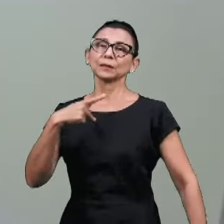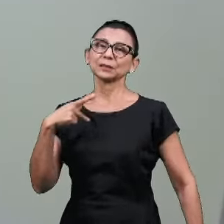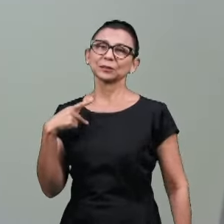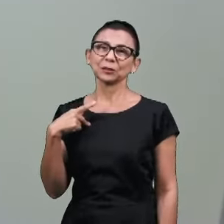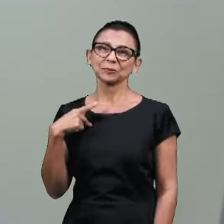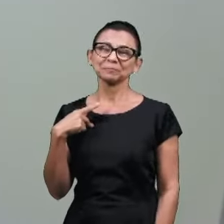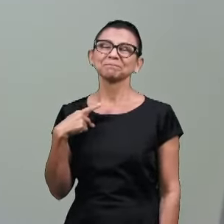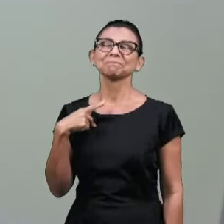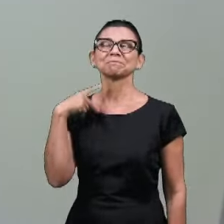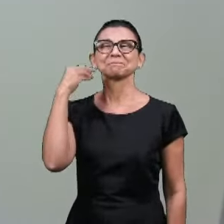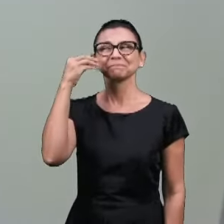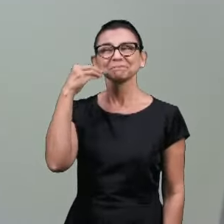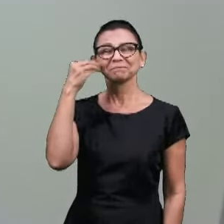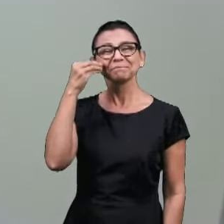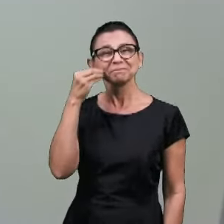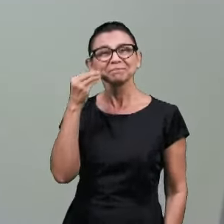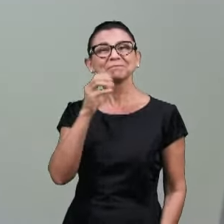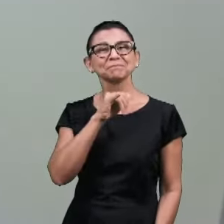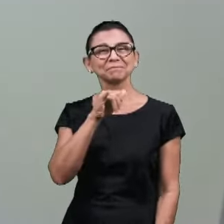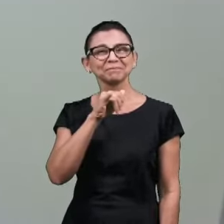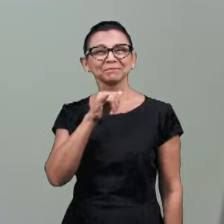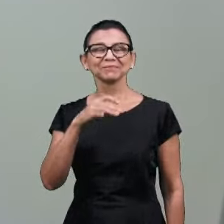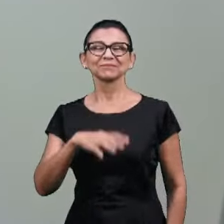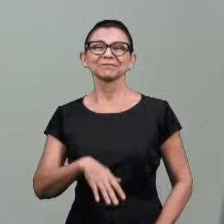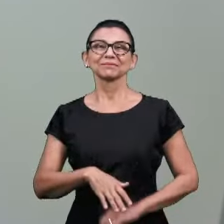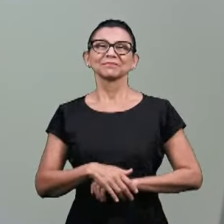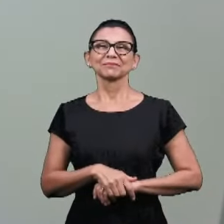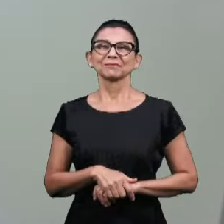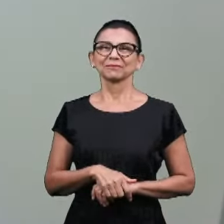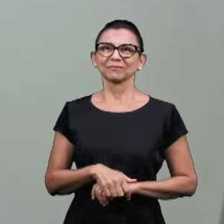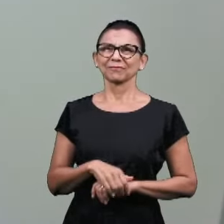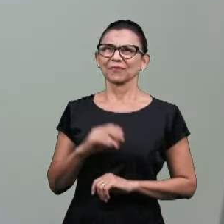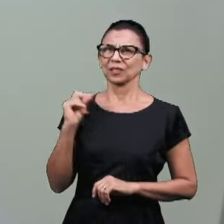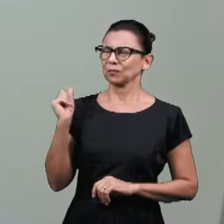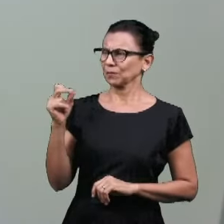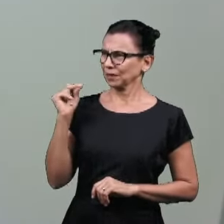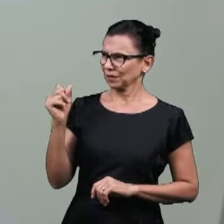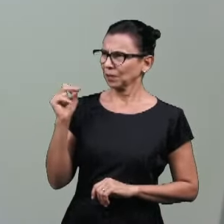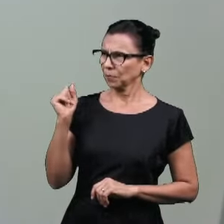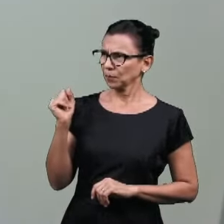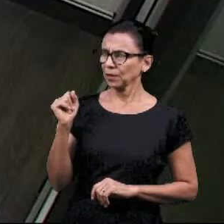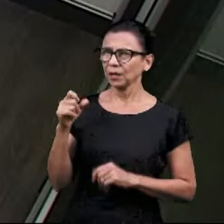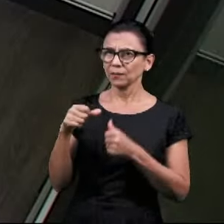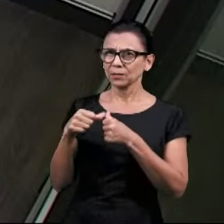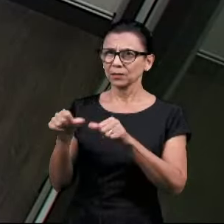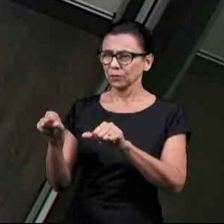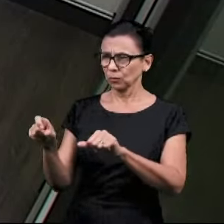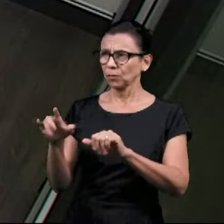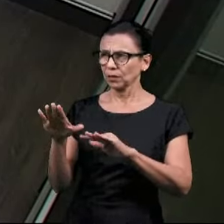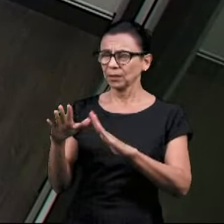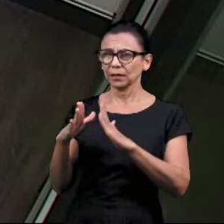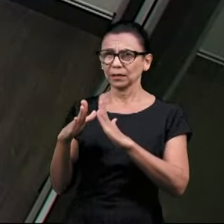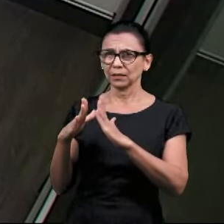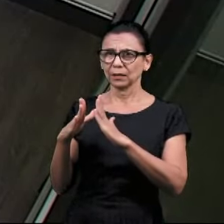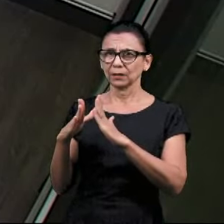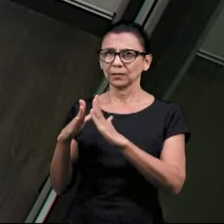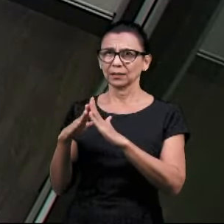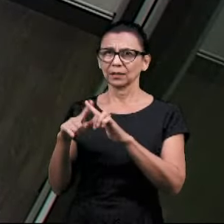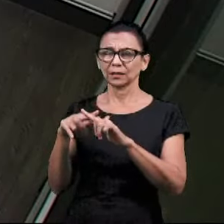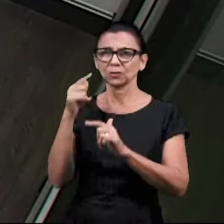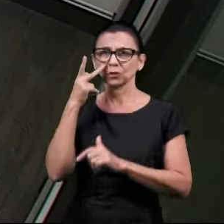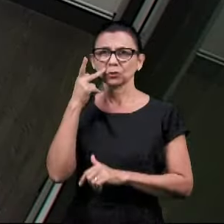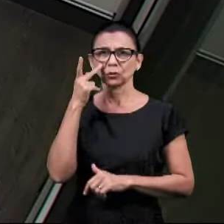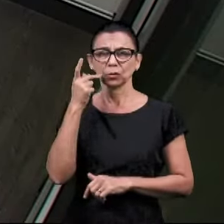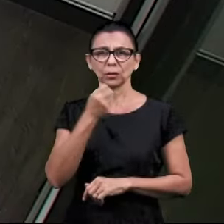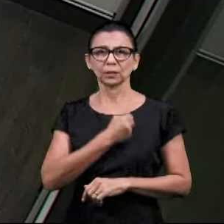para poder contar. Pois bem, pastor então ficou ali muito tempo, né? Na Igreja de Glória 1, foi obreiro, foi diácono. Eu saí dali,